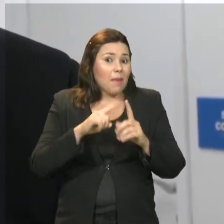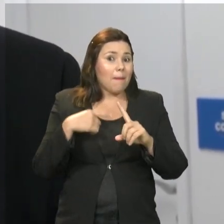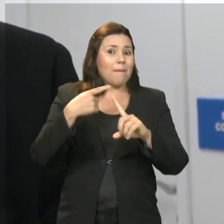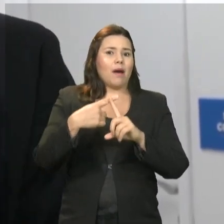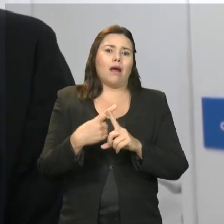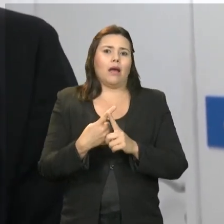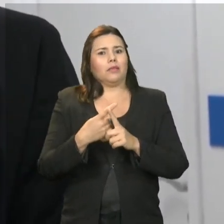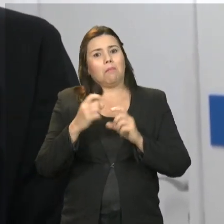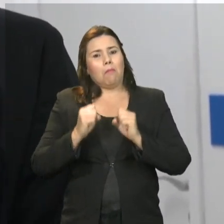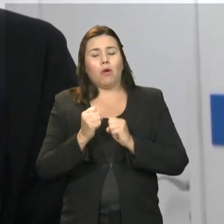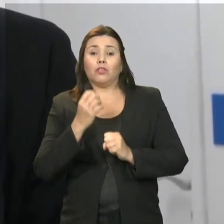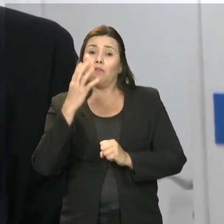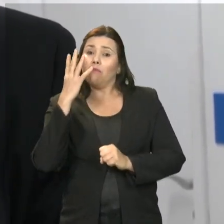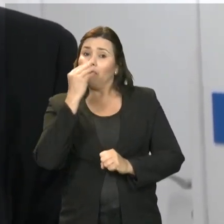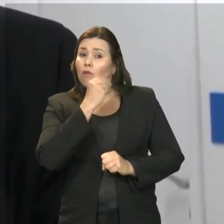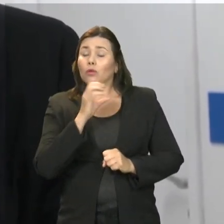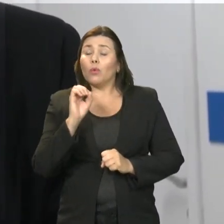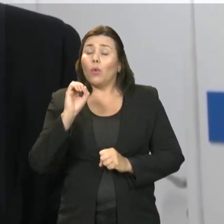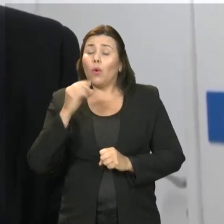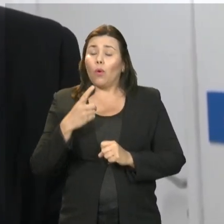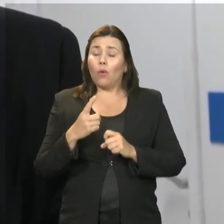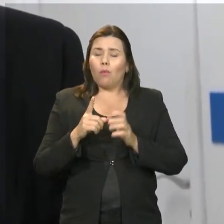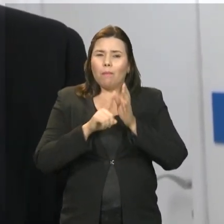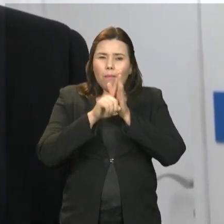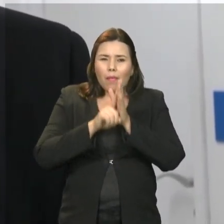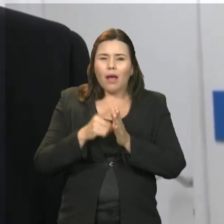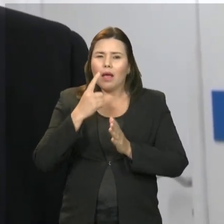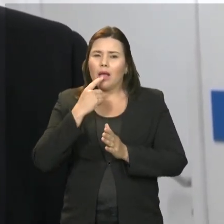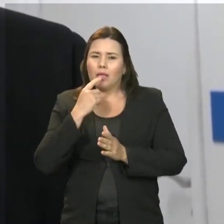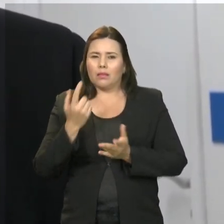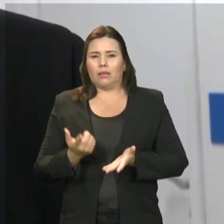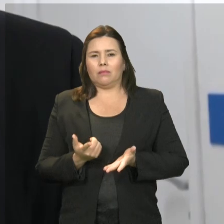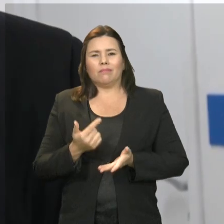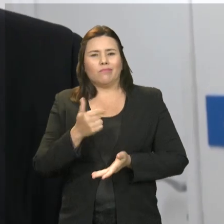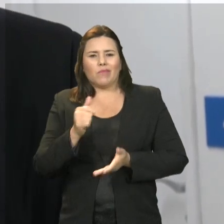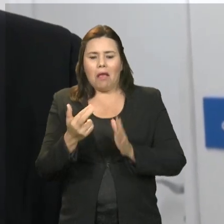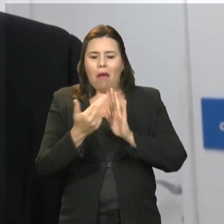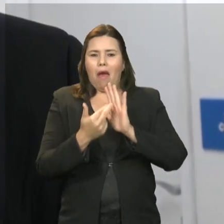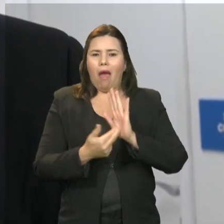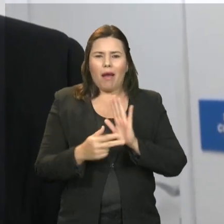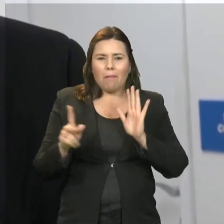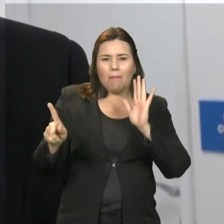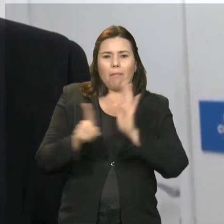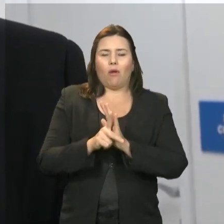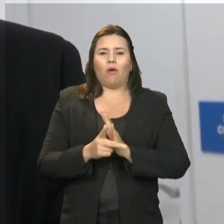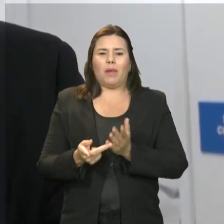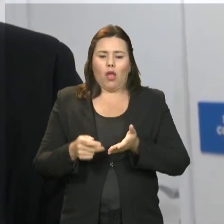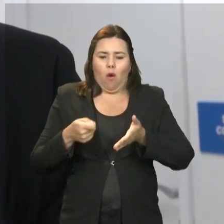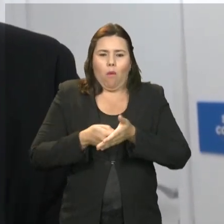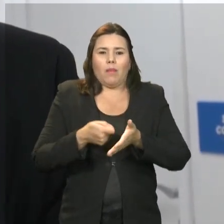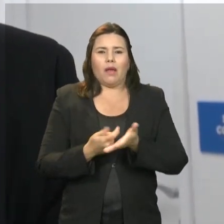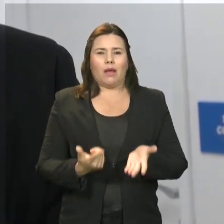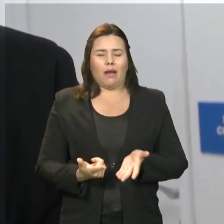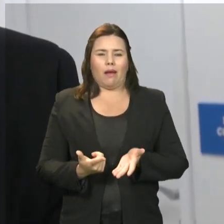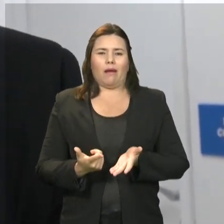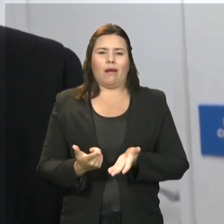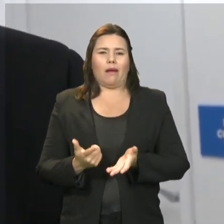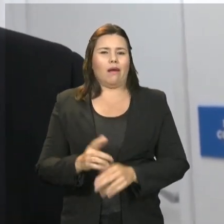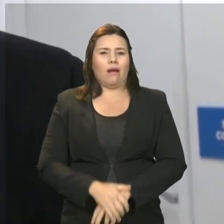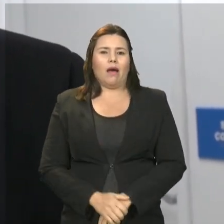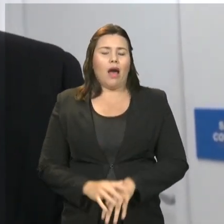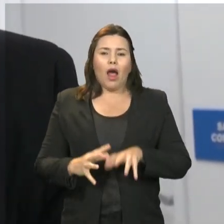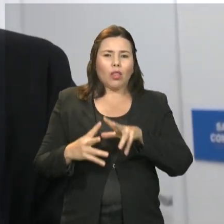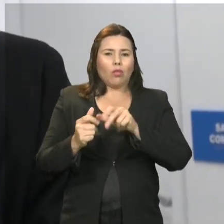de imagem ou exames laboratoriais. Não existe um rol de procedimento que vá se aplicar a todos os